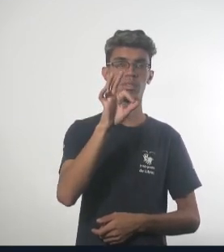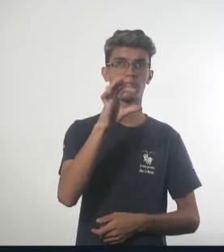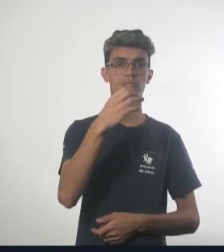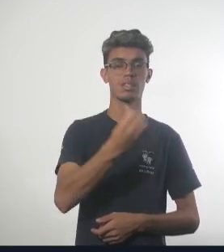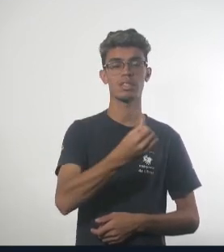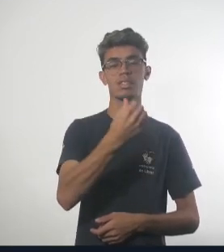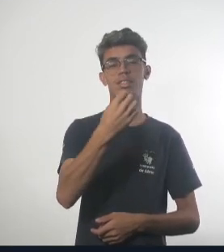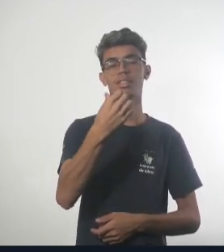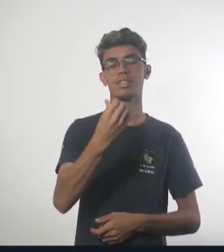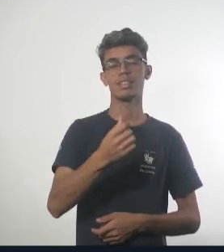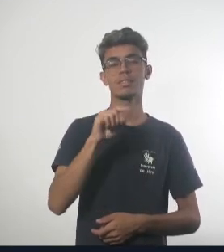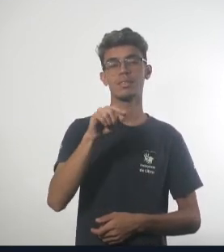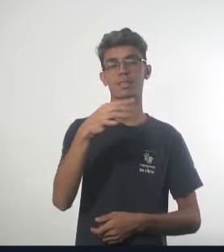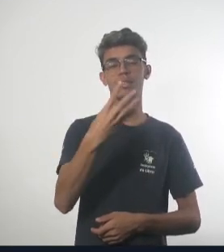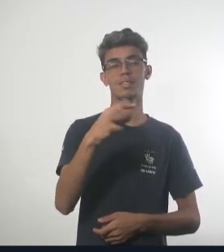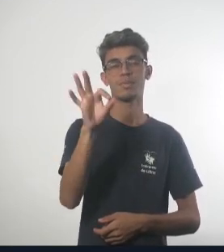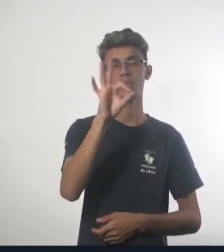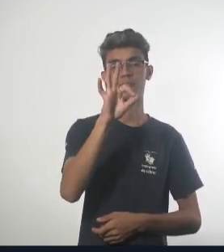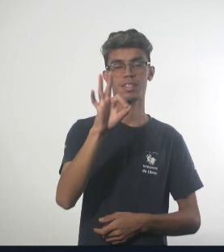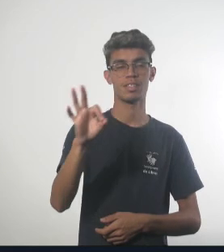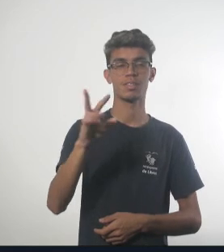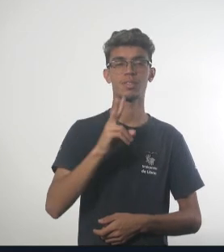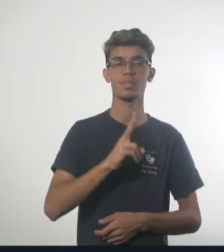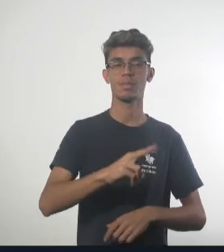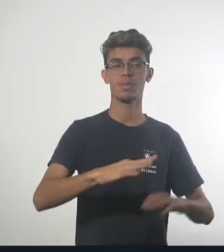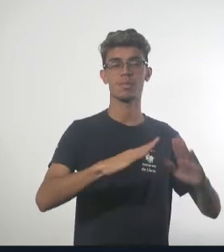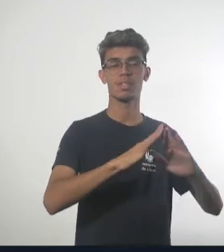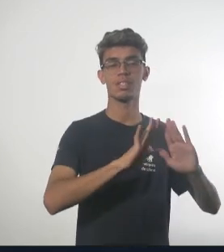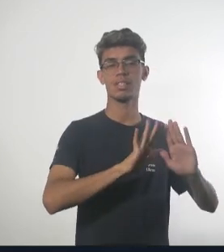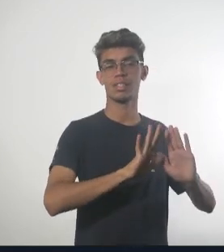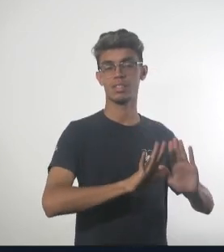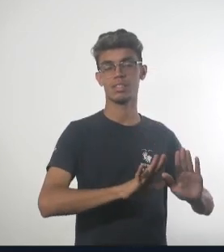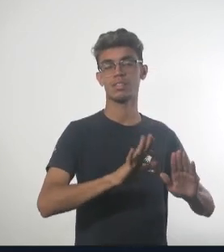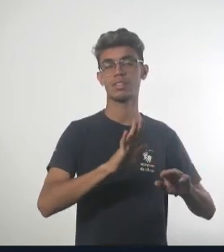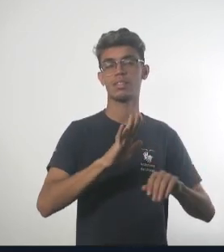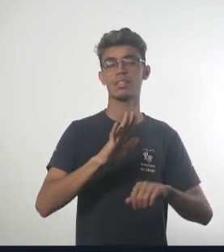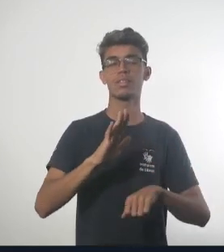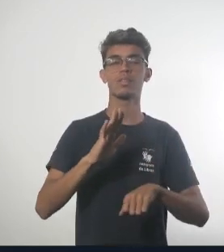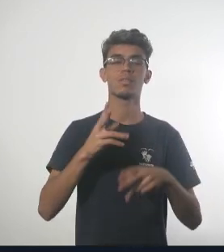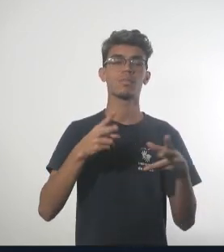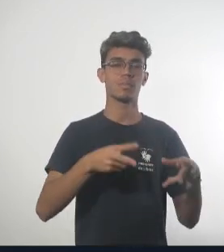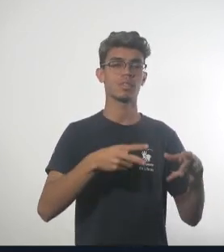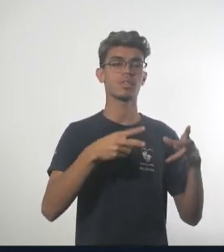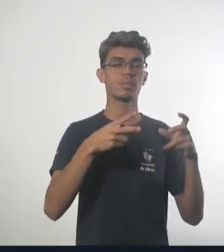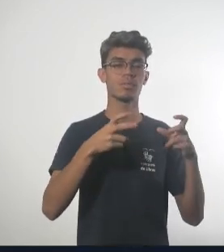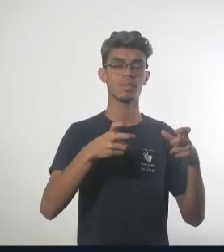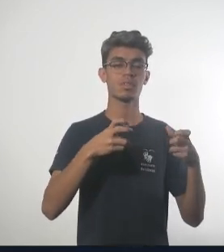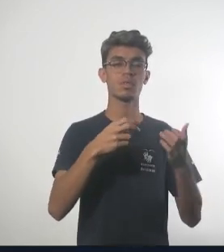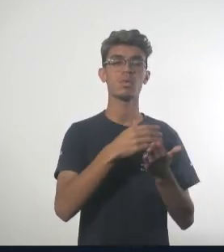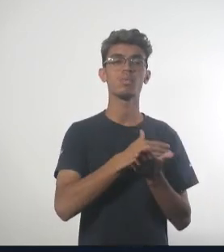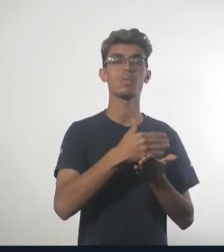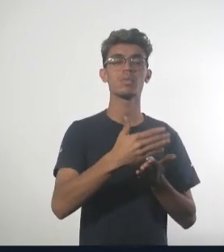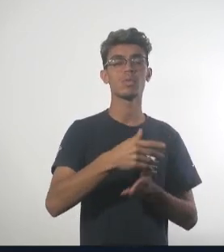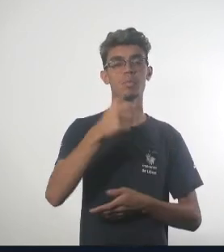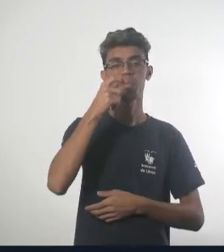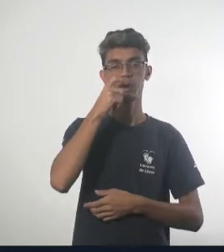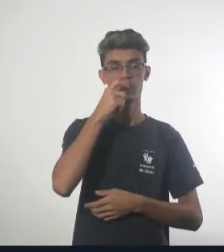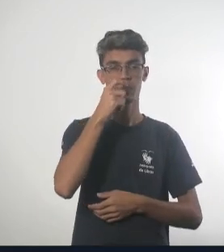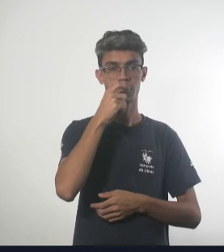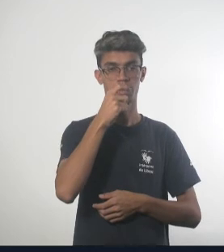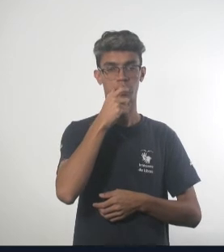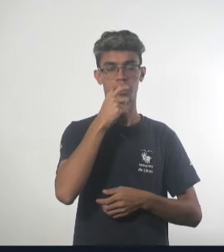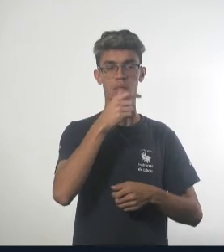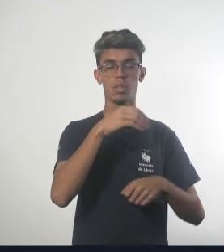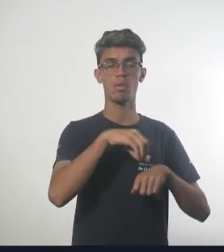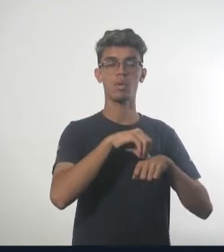66,4%, né, dos contatos permaneciam em quarentena quando foi avaliado aí esse monitoramento. Então, seguiram as orientações de quarentena,